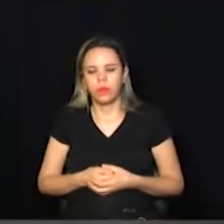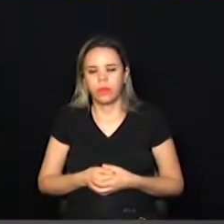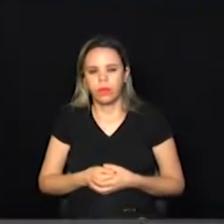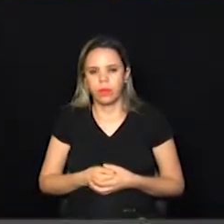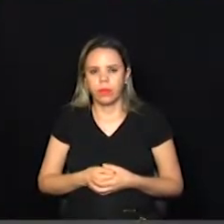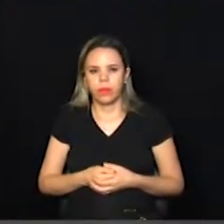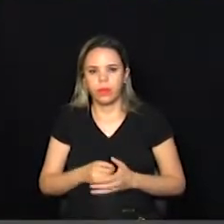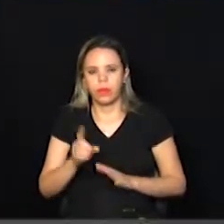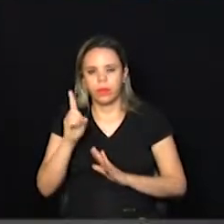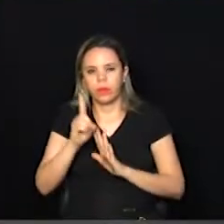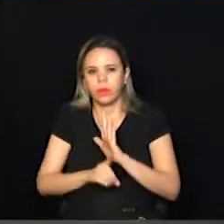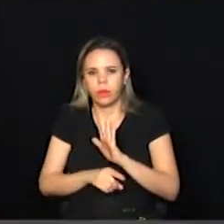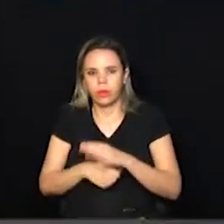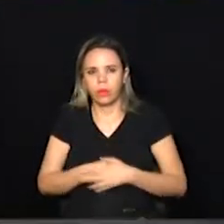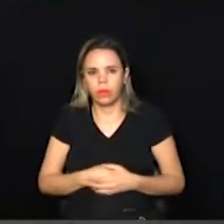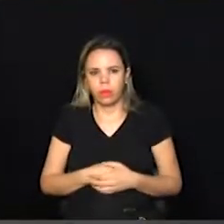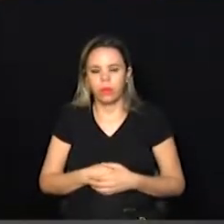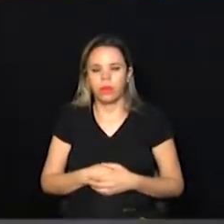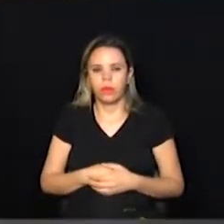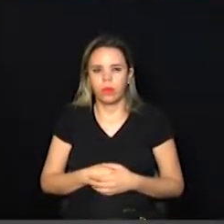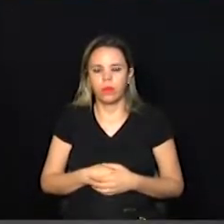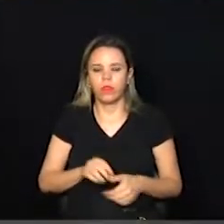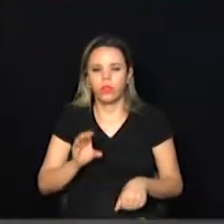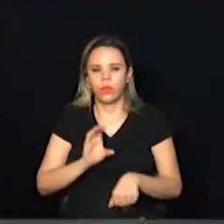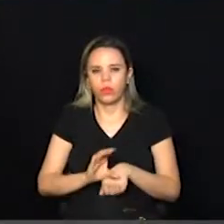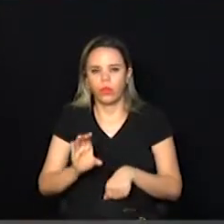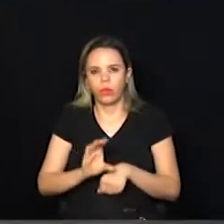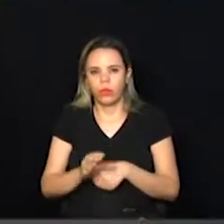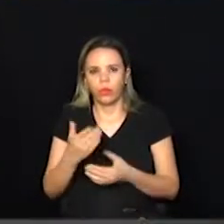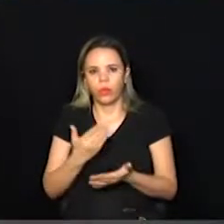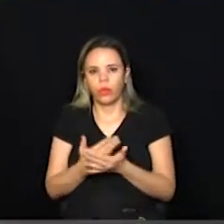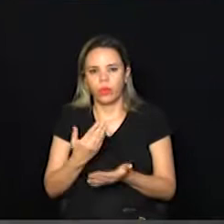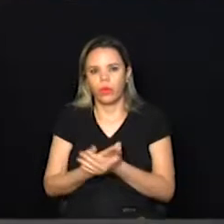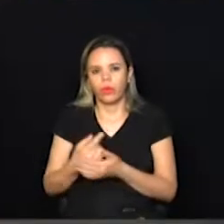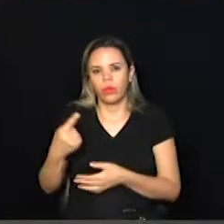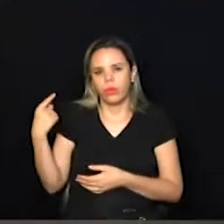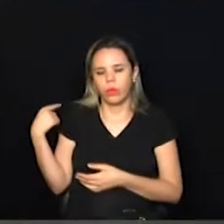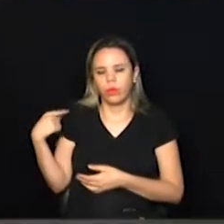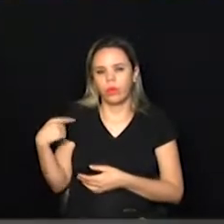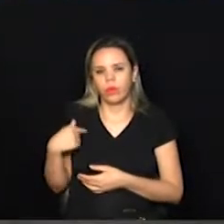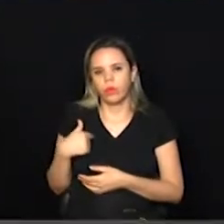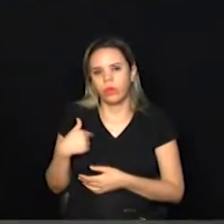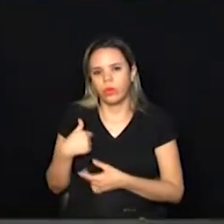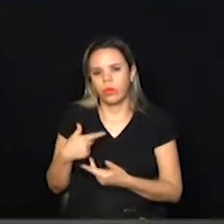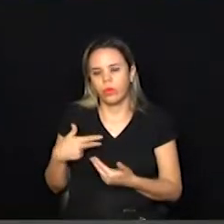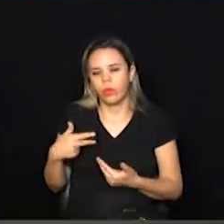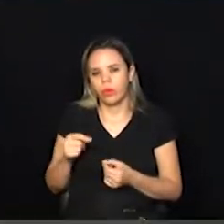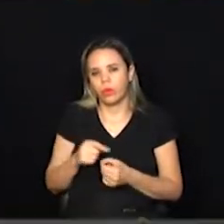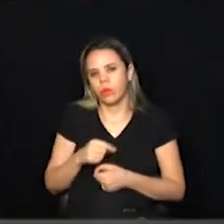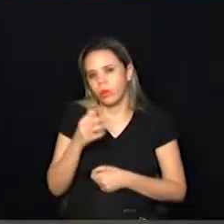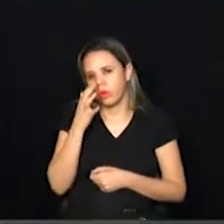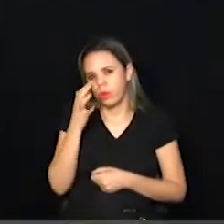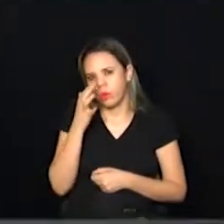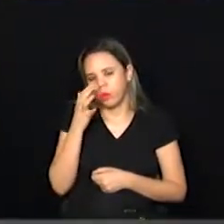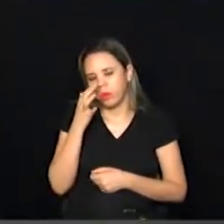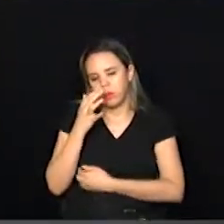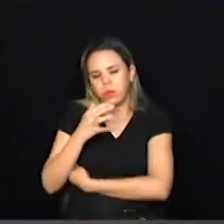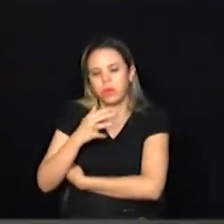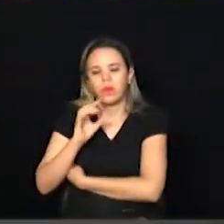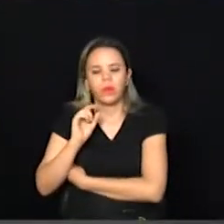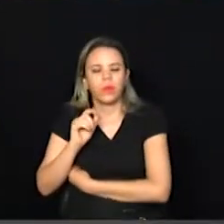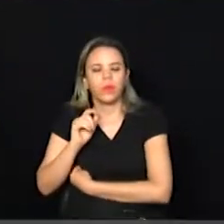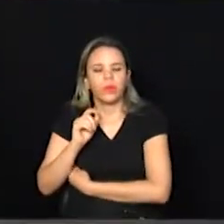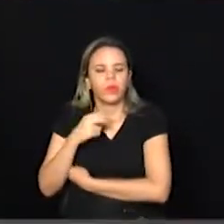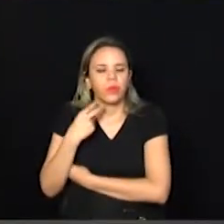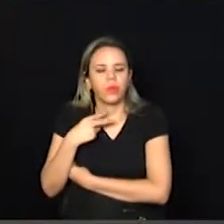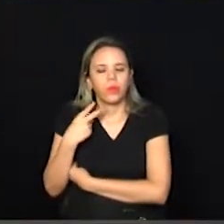No direito, que é uma área que eu fui estudar mais recentemente, uma das coisas que eu fiquei mais impressionado,